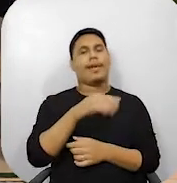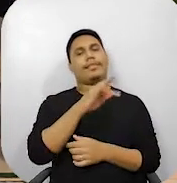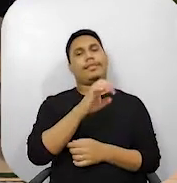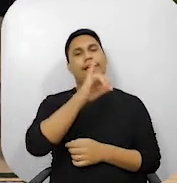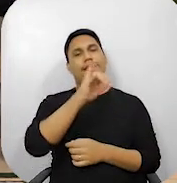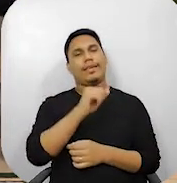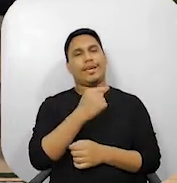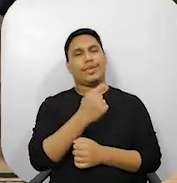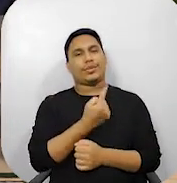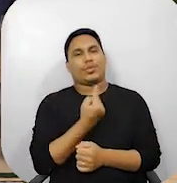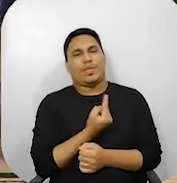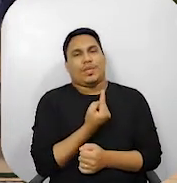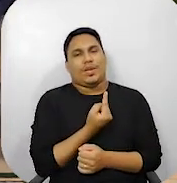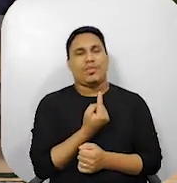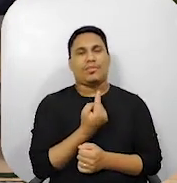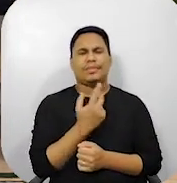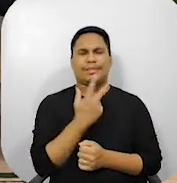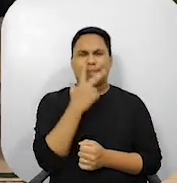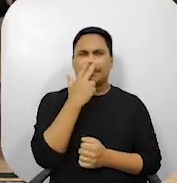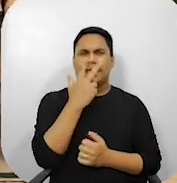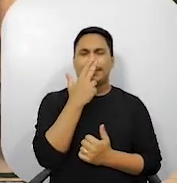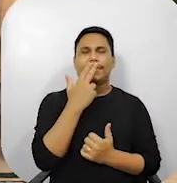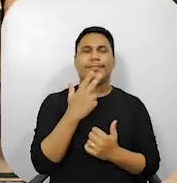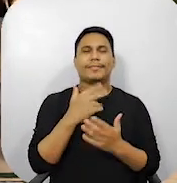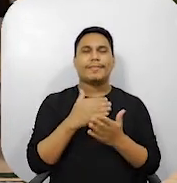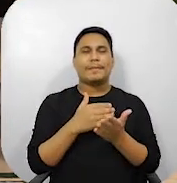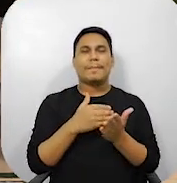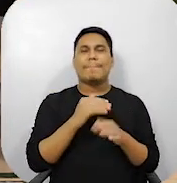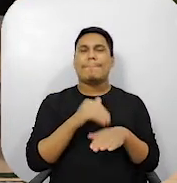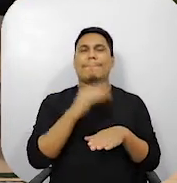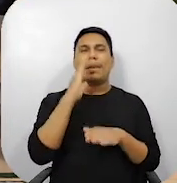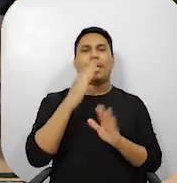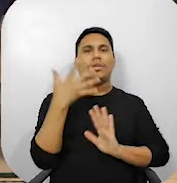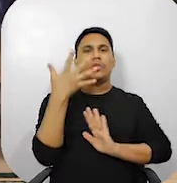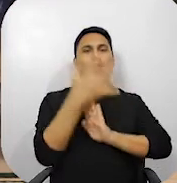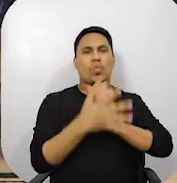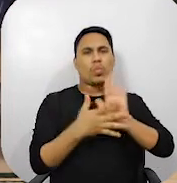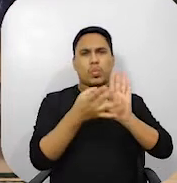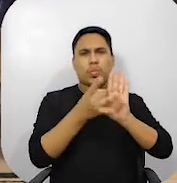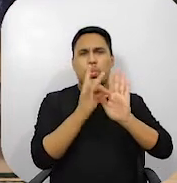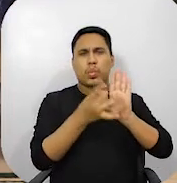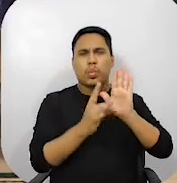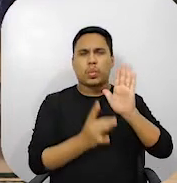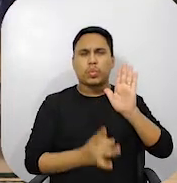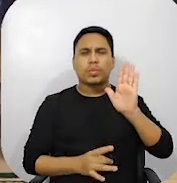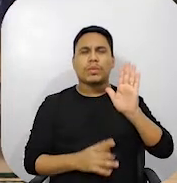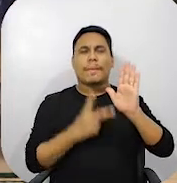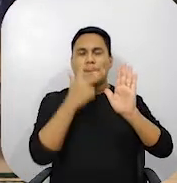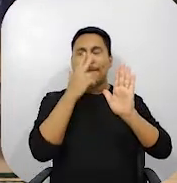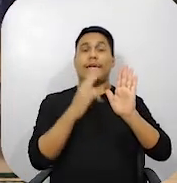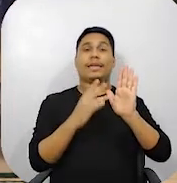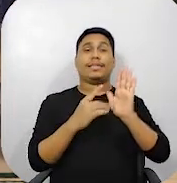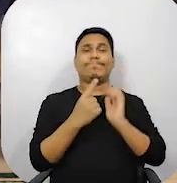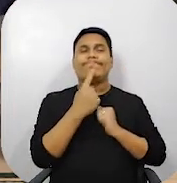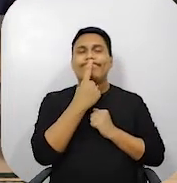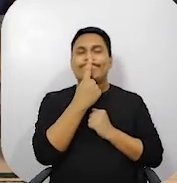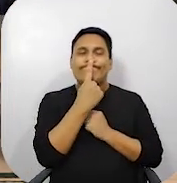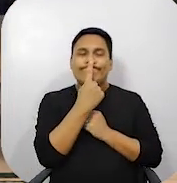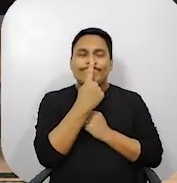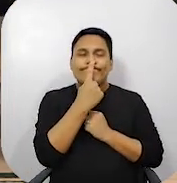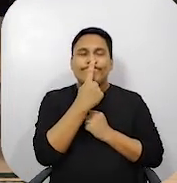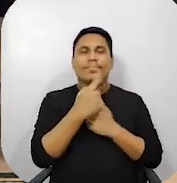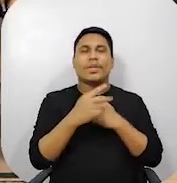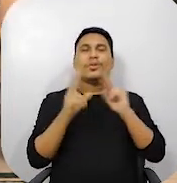ele é mais denso Ele é bem mais assim intimista né ele tem muito a ver com